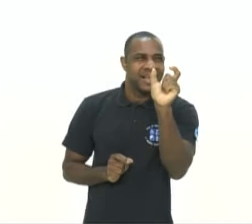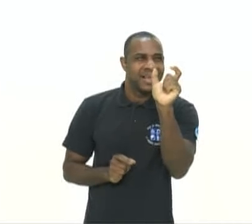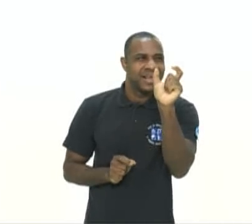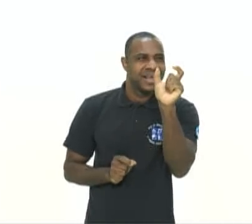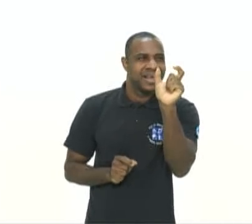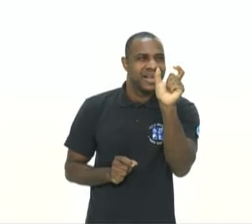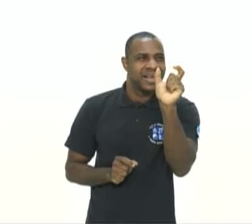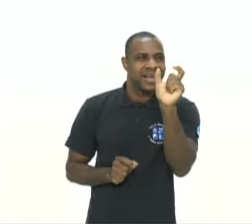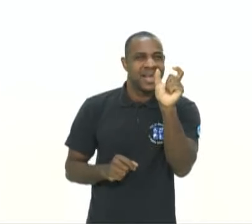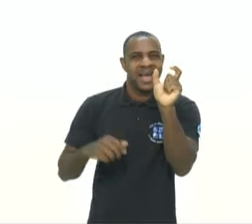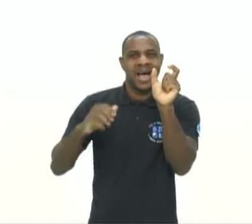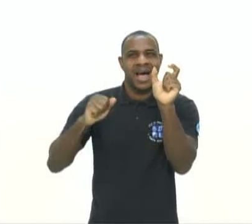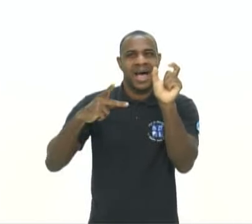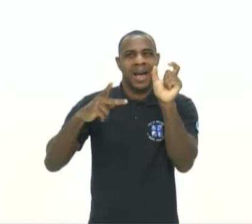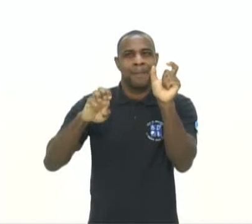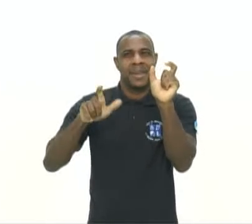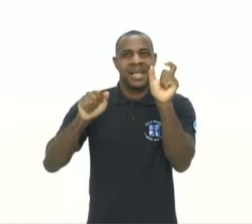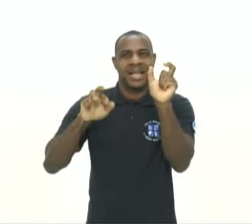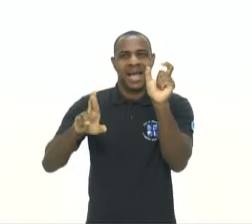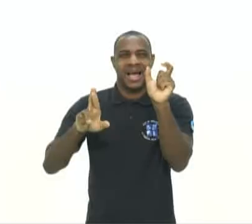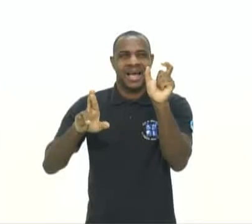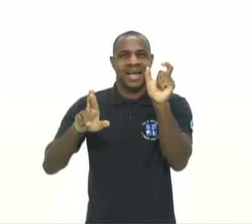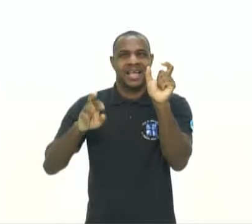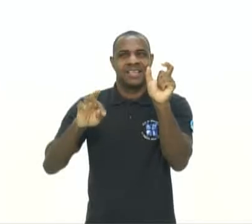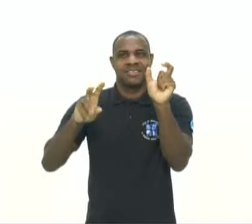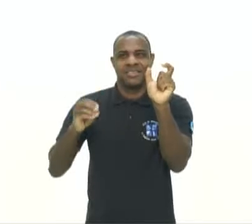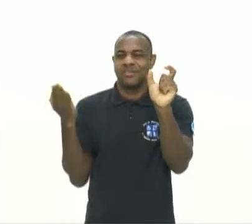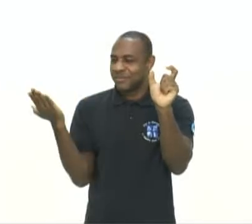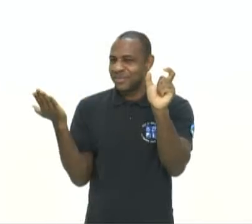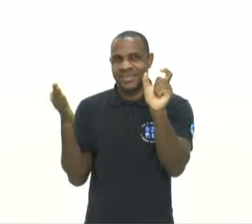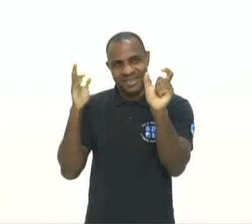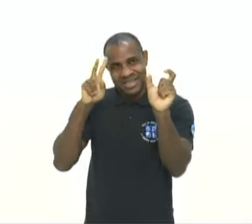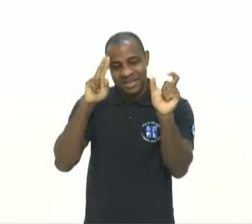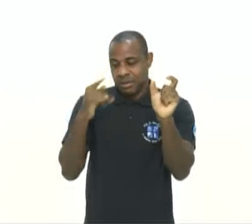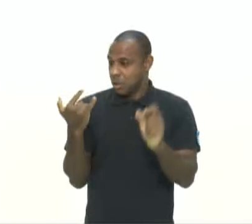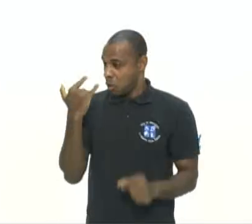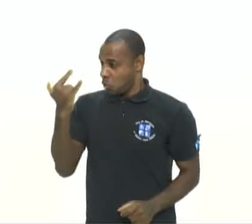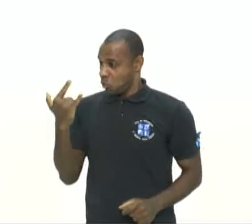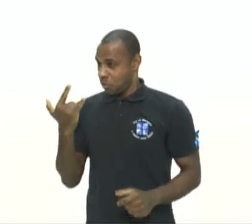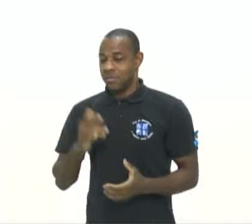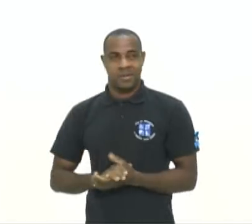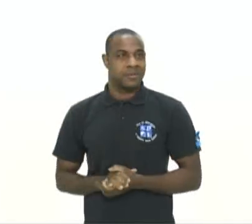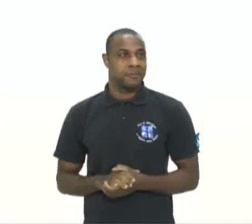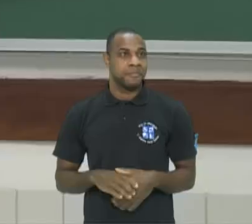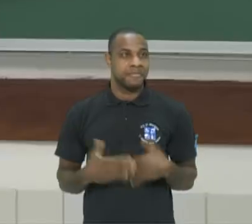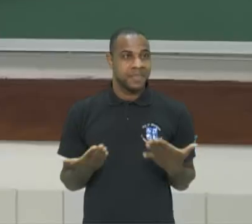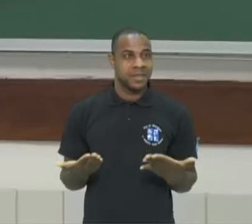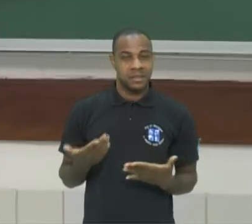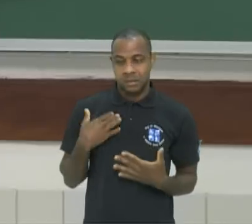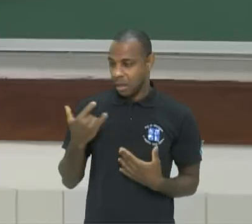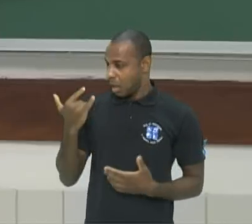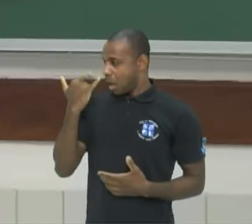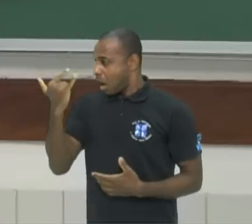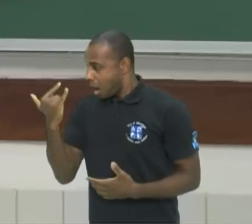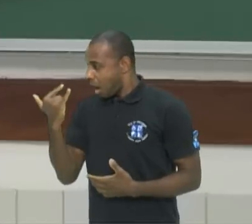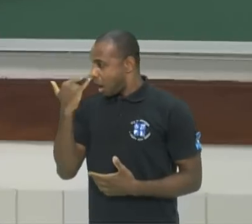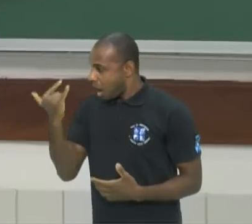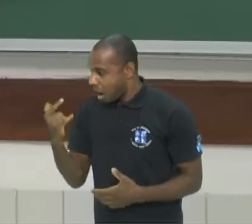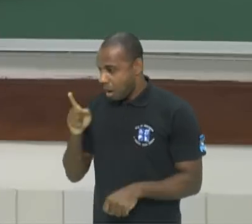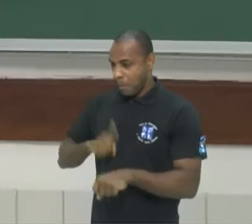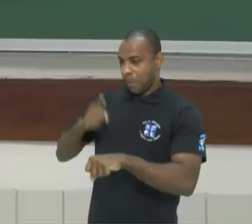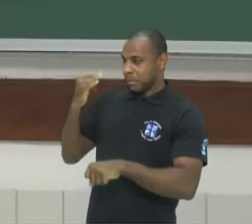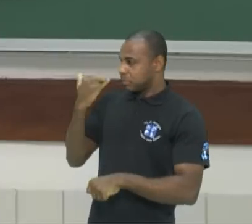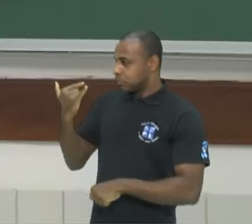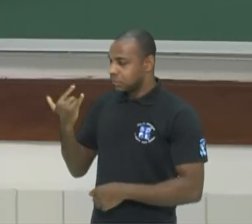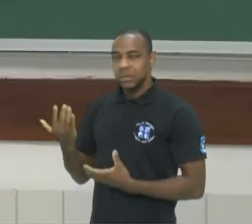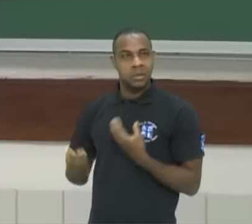persuadir, apelar no sentido, então, isso é muito importante na primeira página, porque se ela chamar a minha atenção ao primeiro momento,